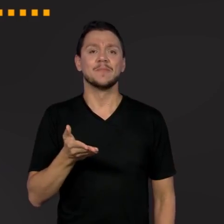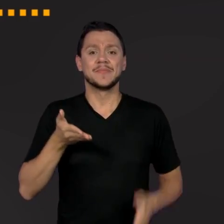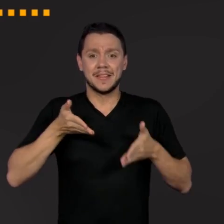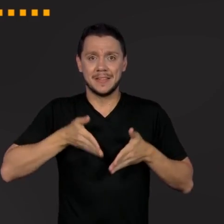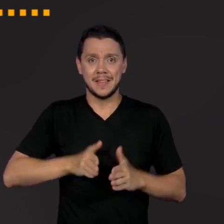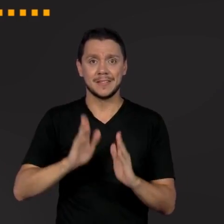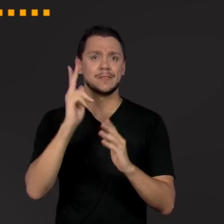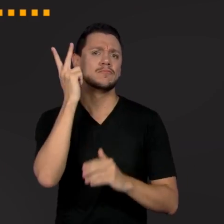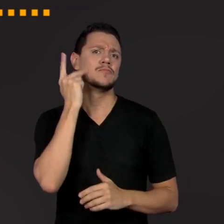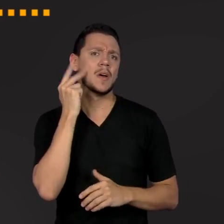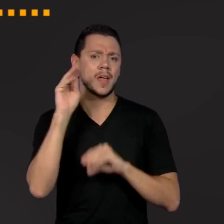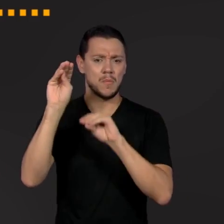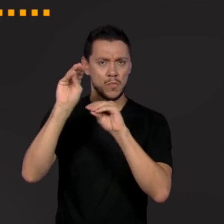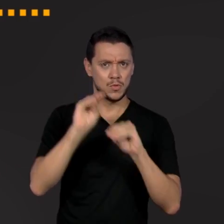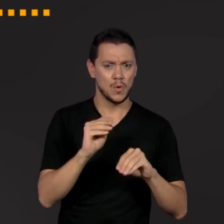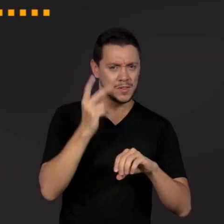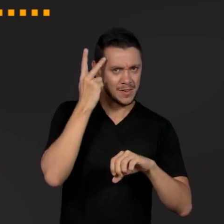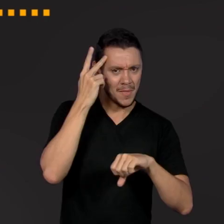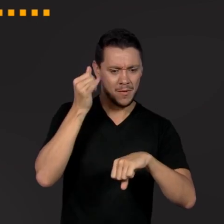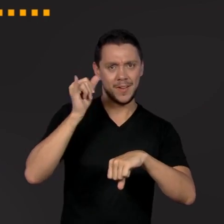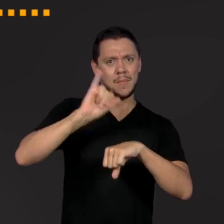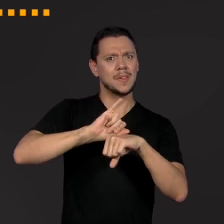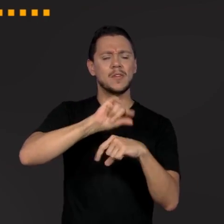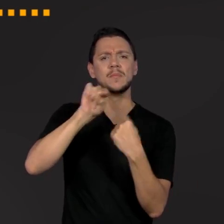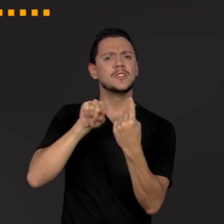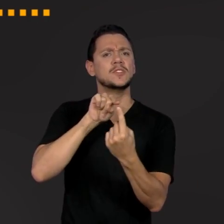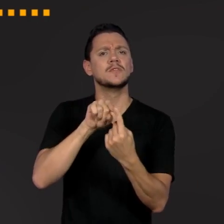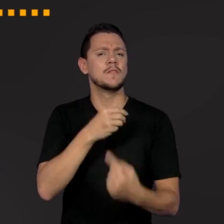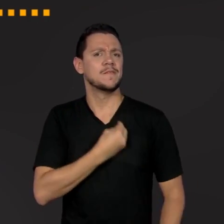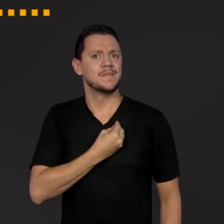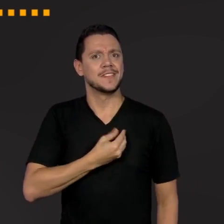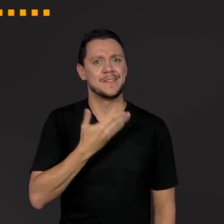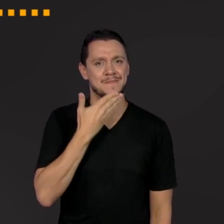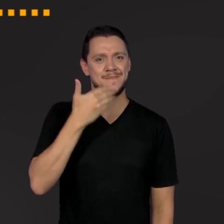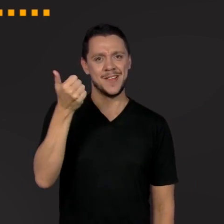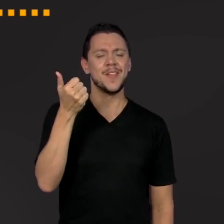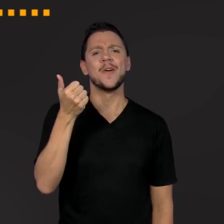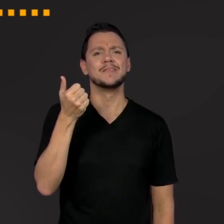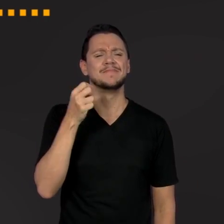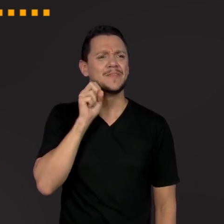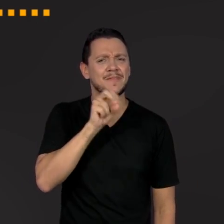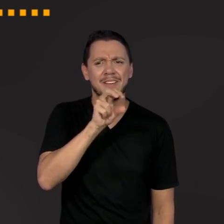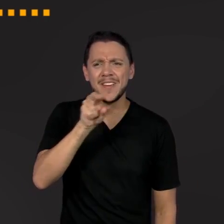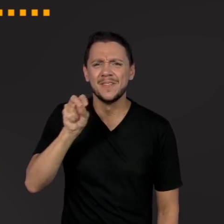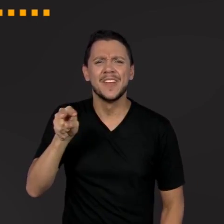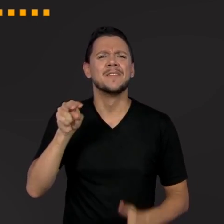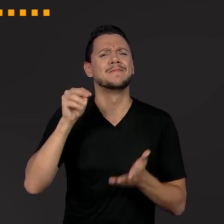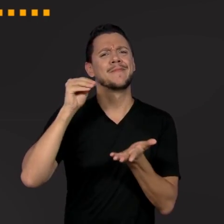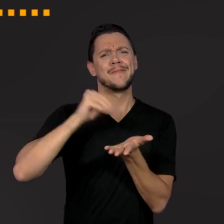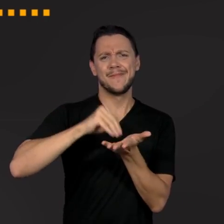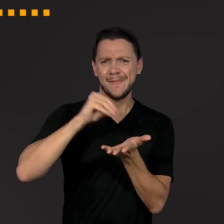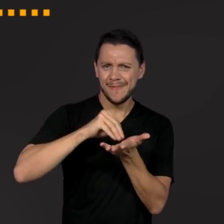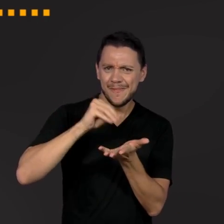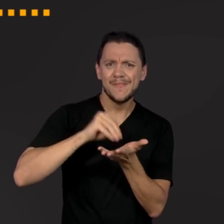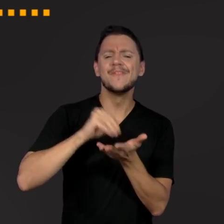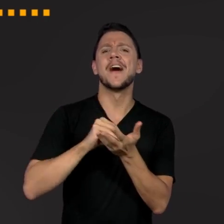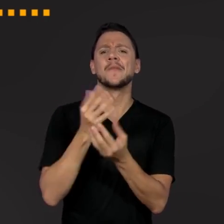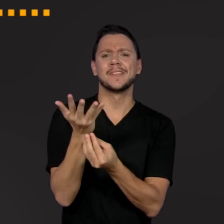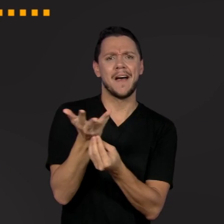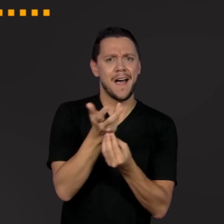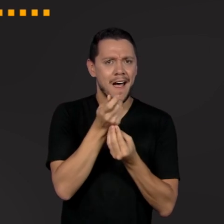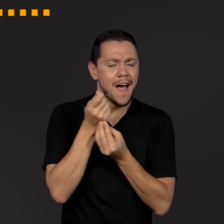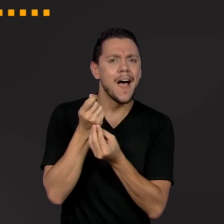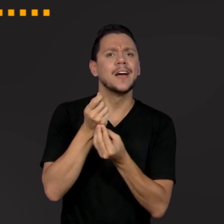chegou à capital paulista em busca de uma vida melhor e não se conformou com a falta de acesso às artes e